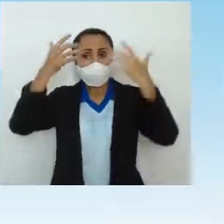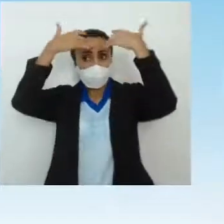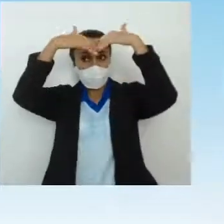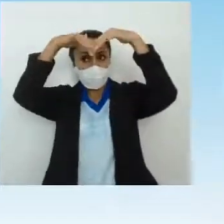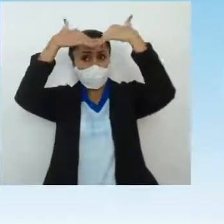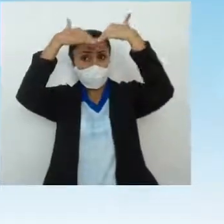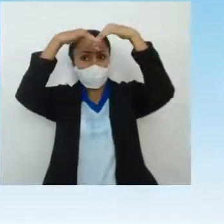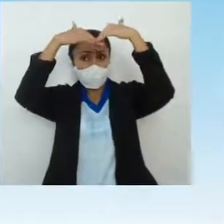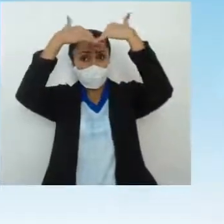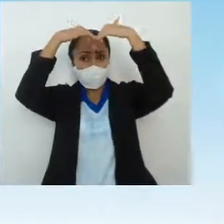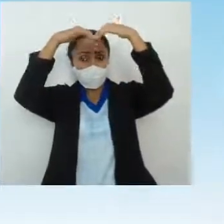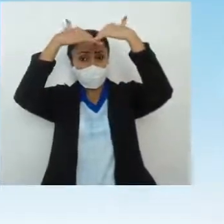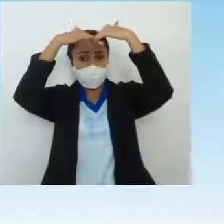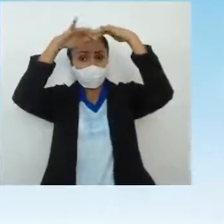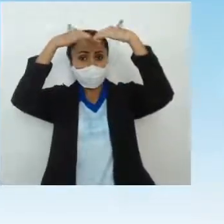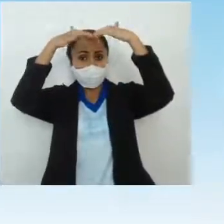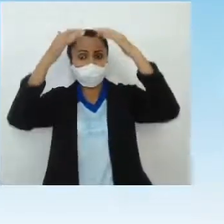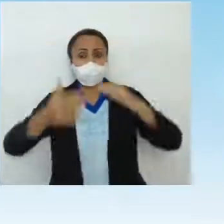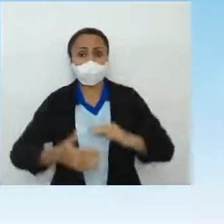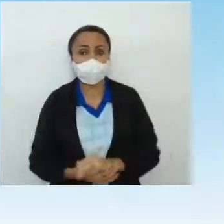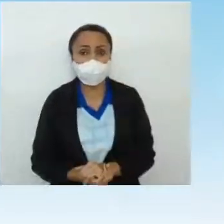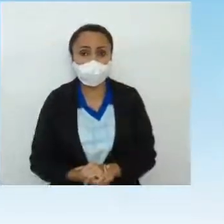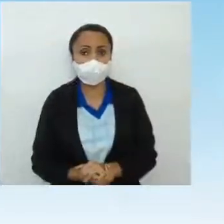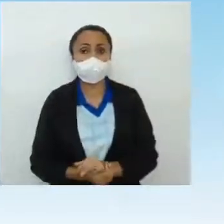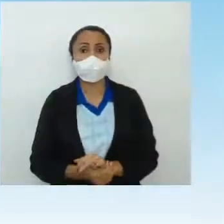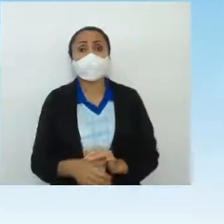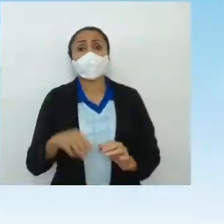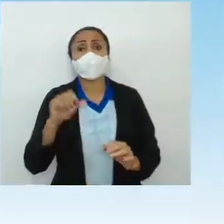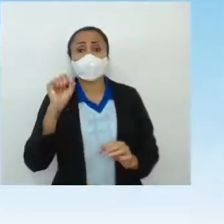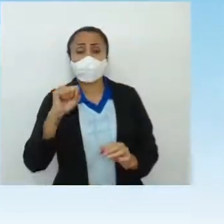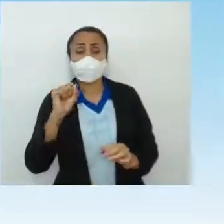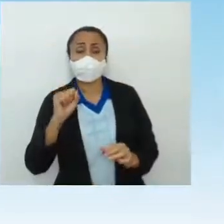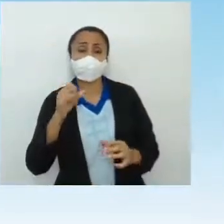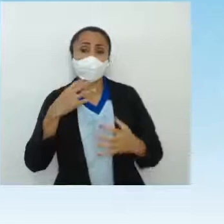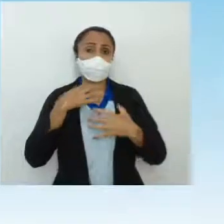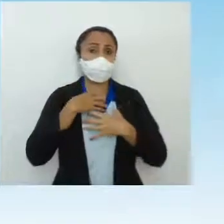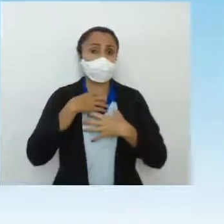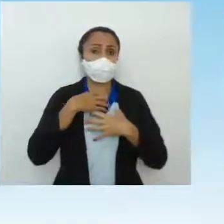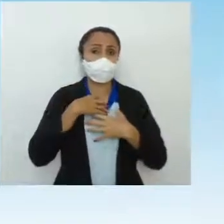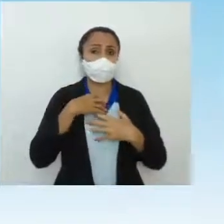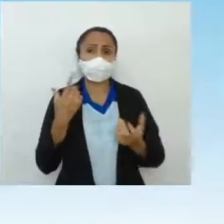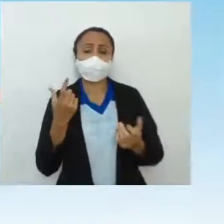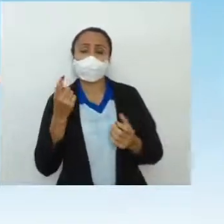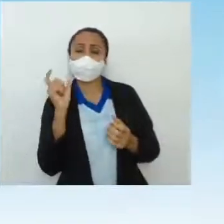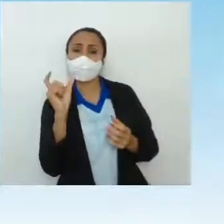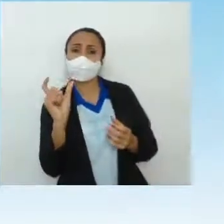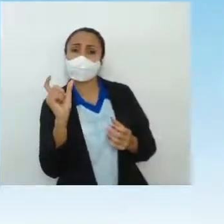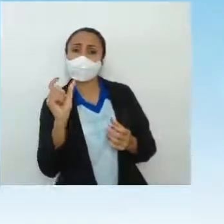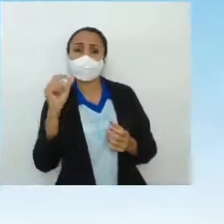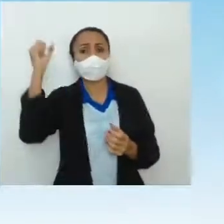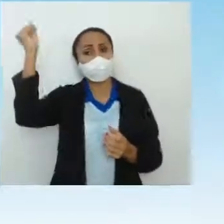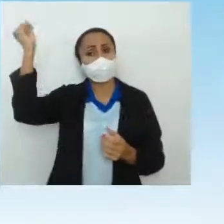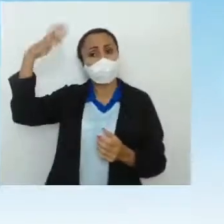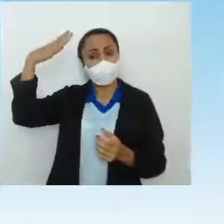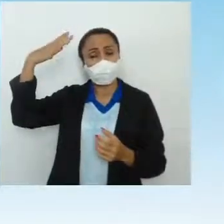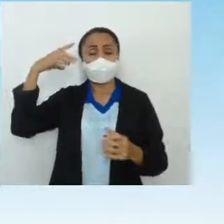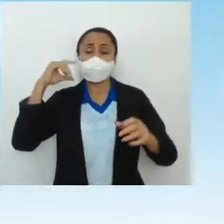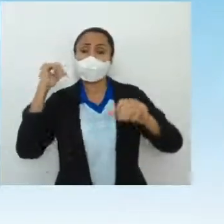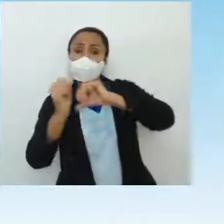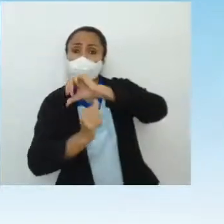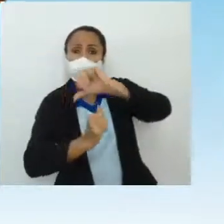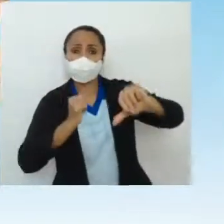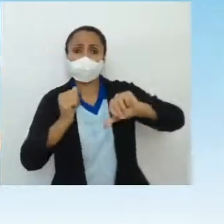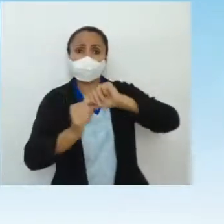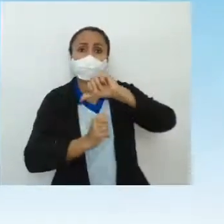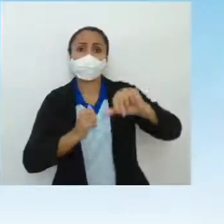Nas digitais não há filme, e sim um sensor, um chip sensível à luz, que transforma ali o